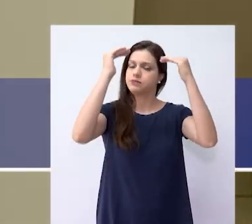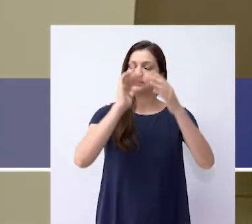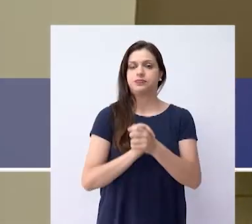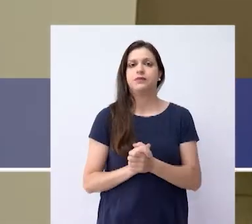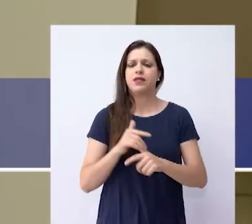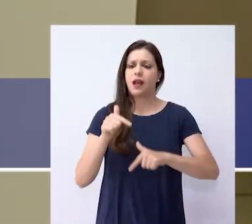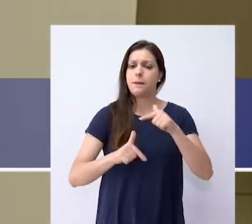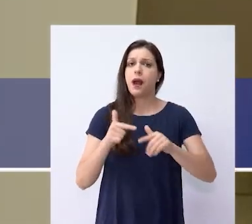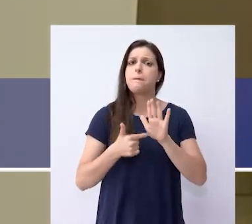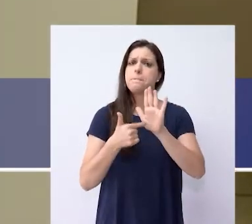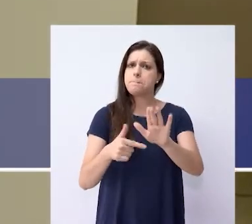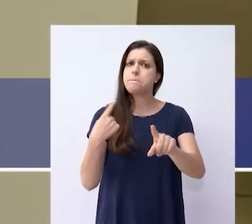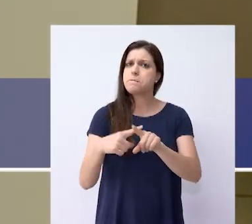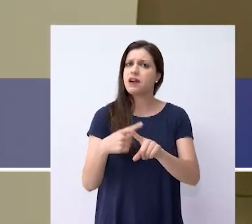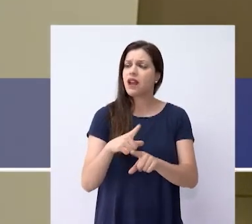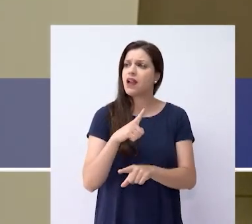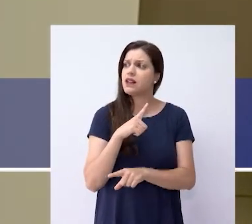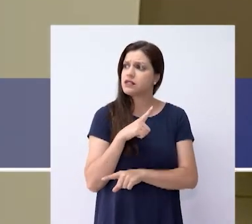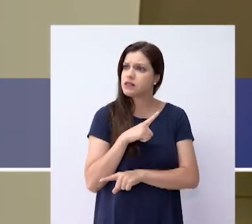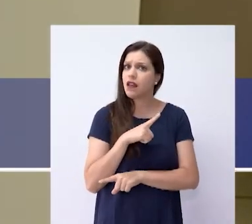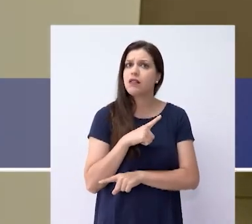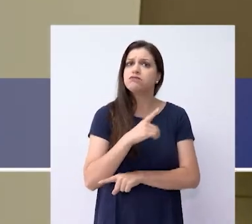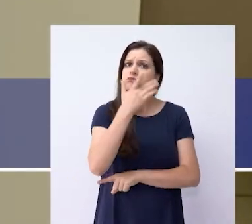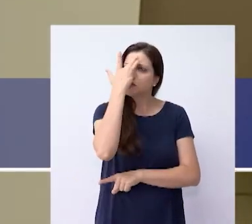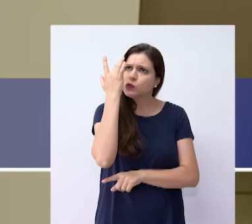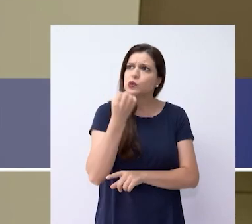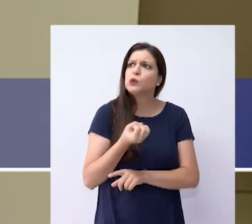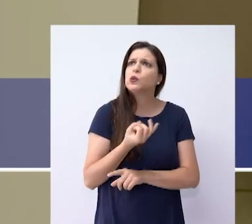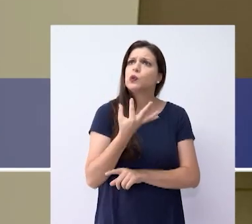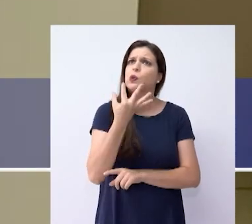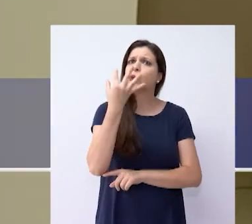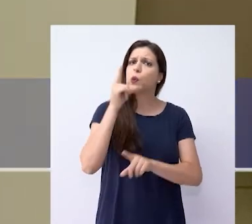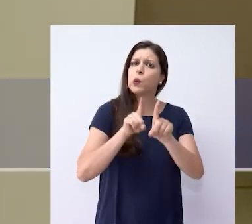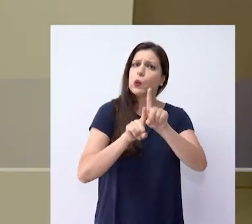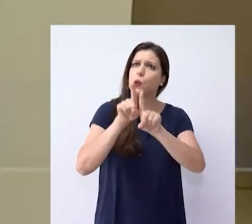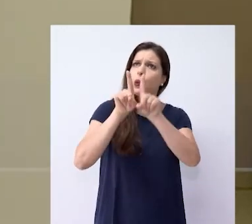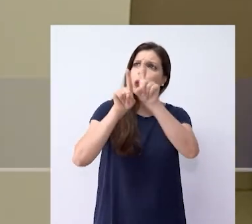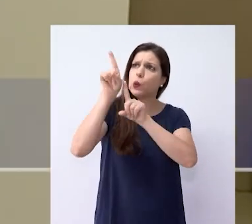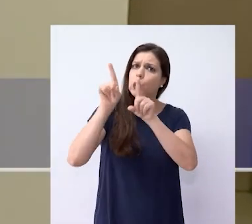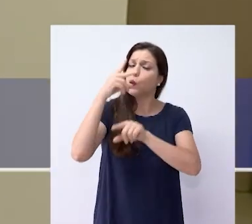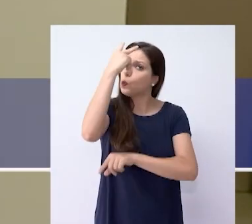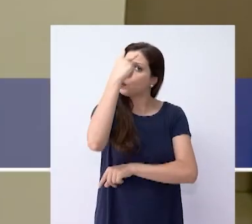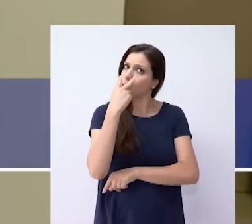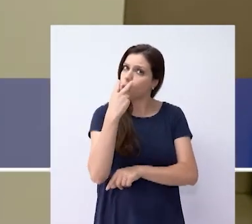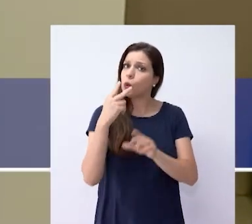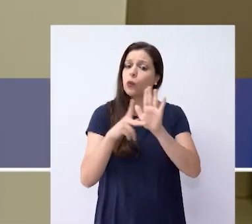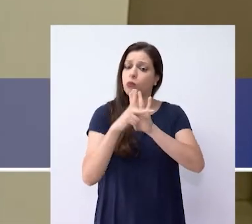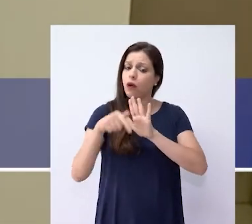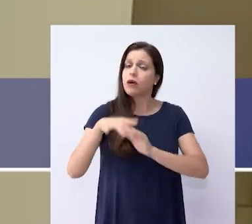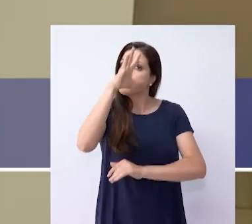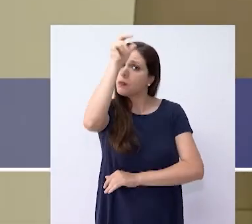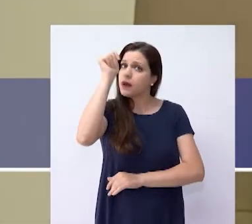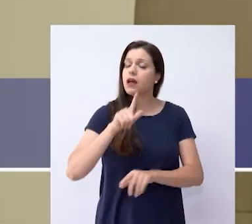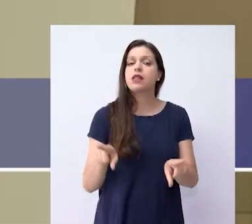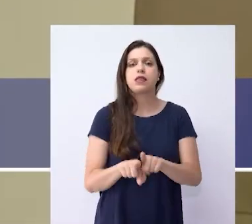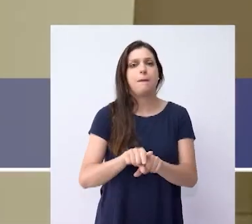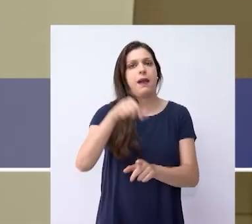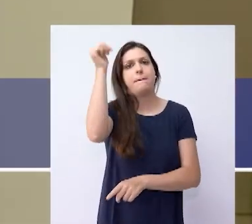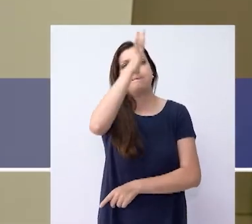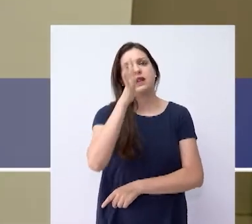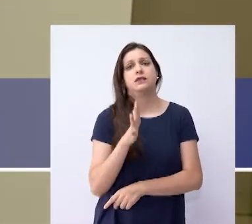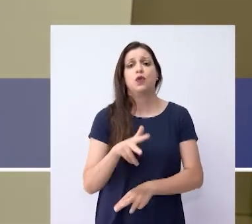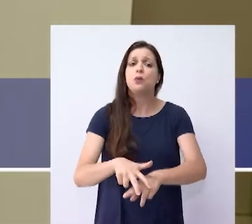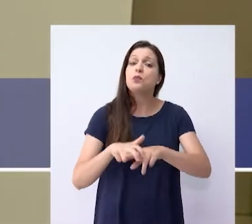apresentamos devido ao grande número de pessoas portadoras de deficiência visual, não só no Mato Grosso do Sul, como em todo o Brasil. E isso